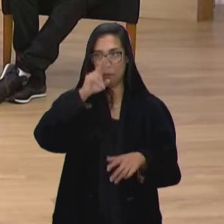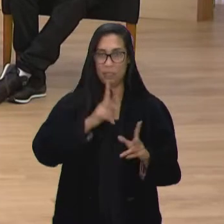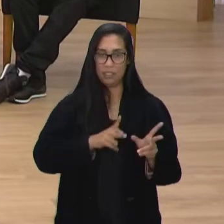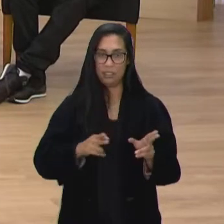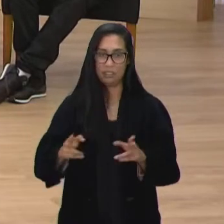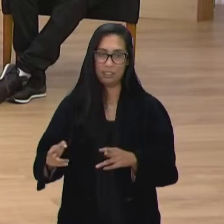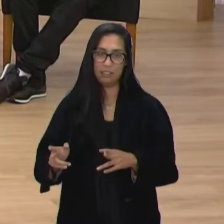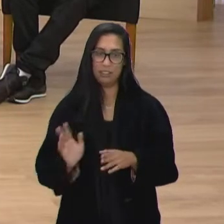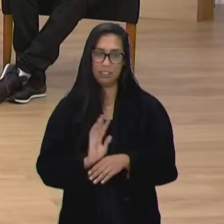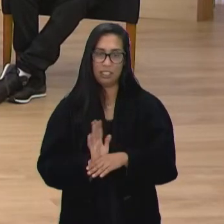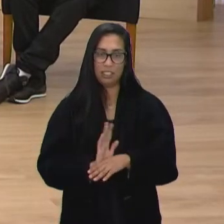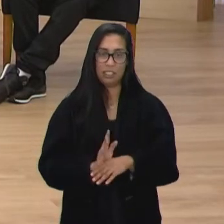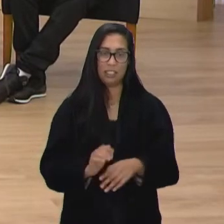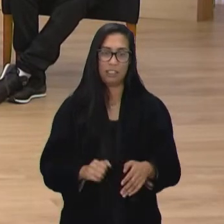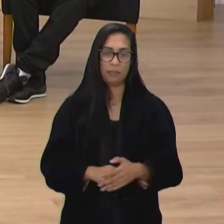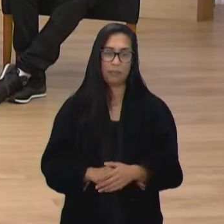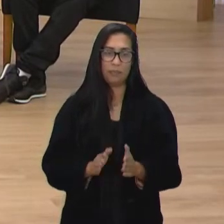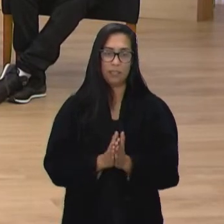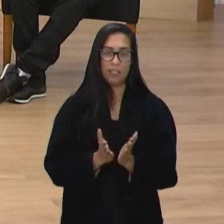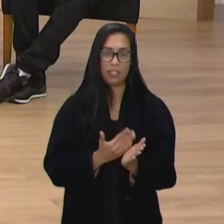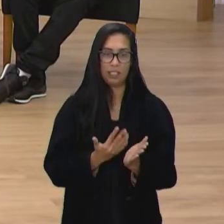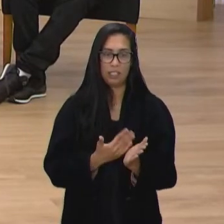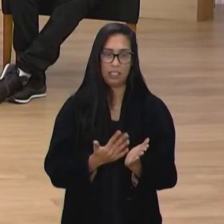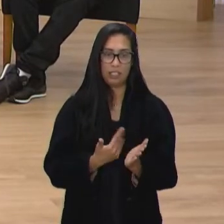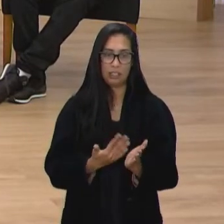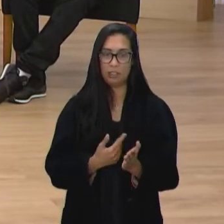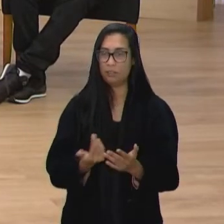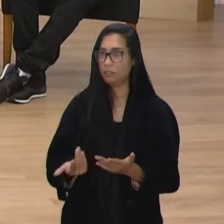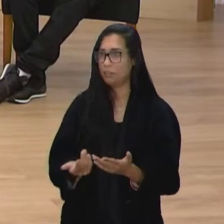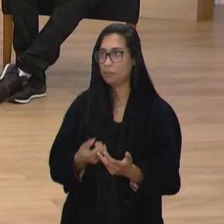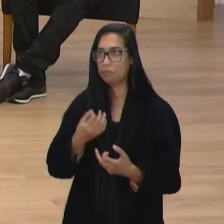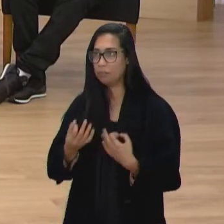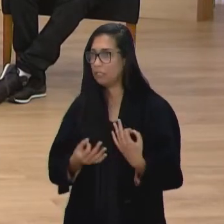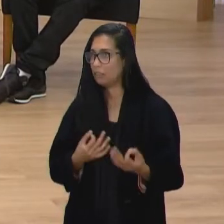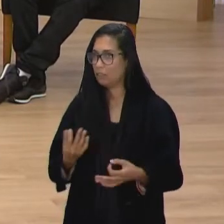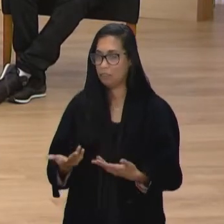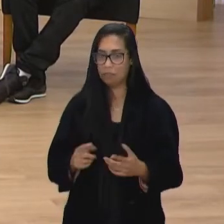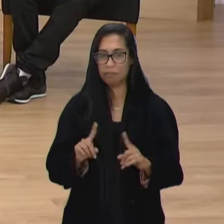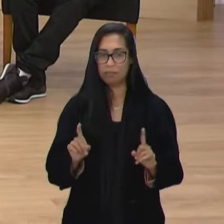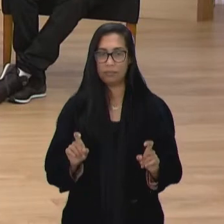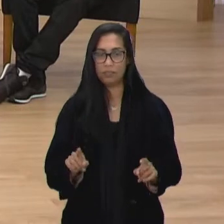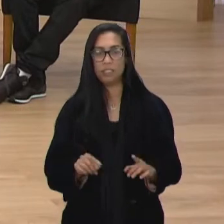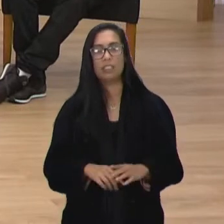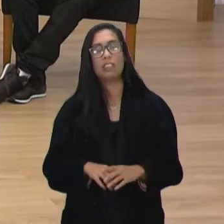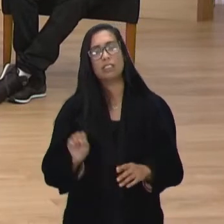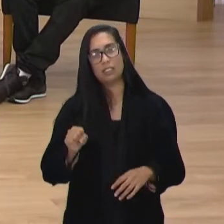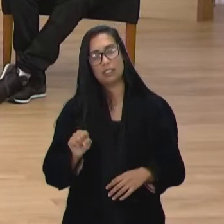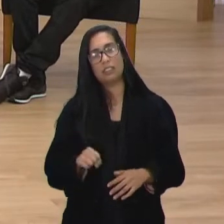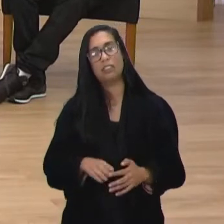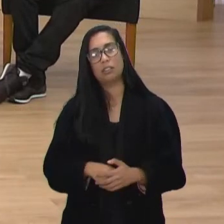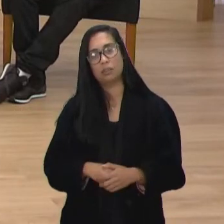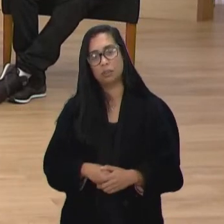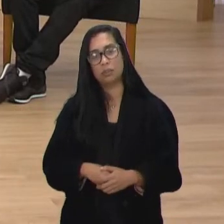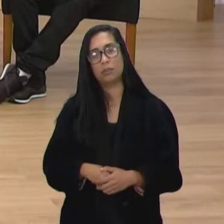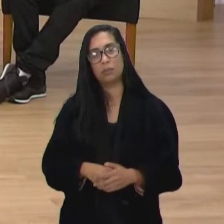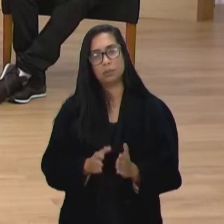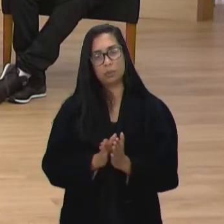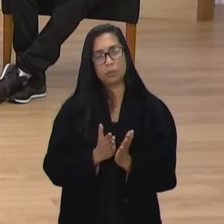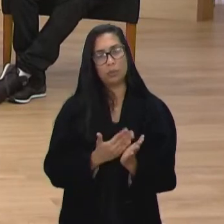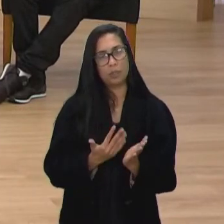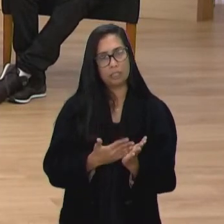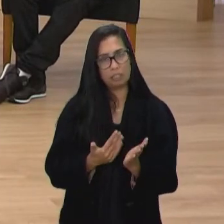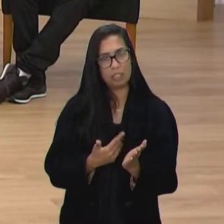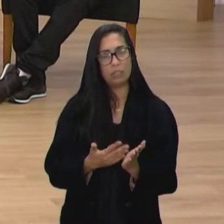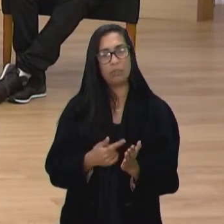comentário? Livro? Não acham que daria um livro? Eu acho que daria, sim, um livro, porque...